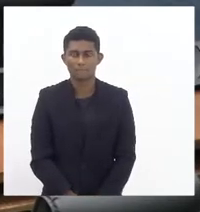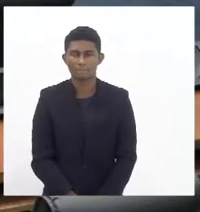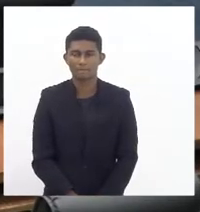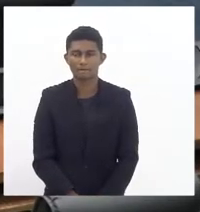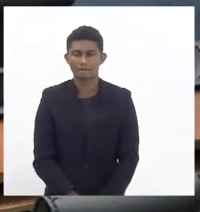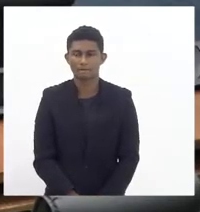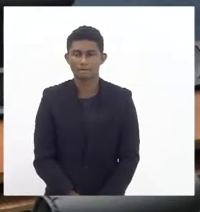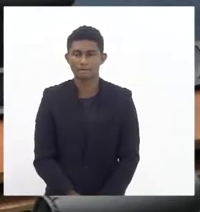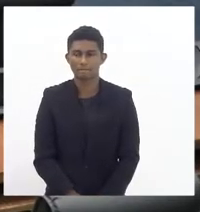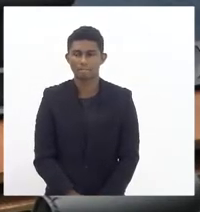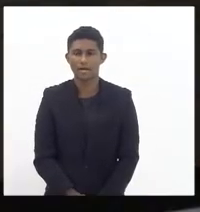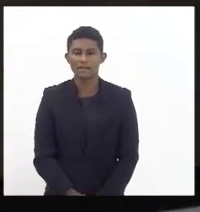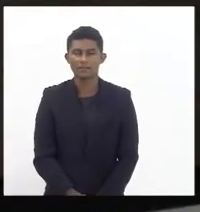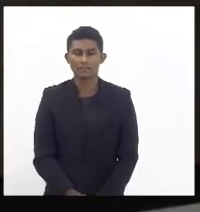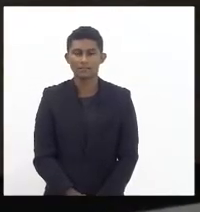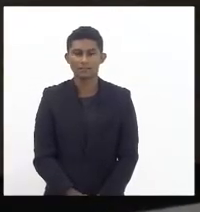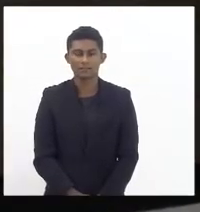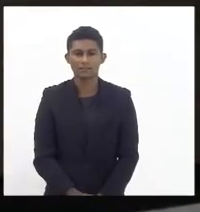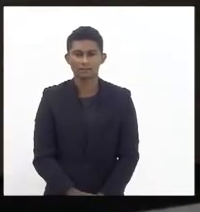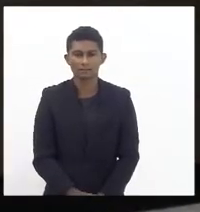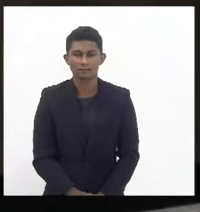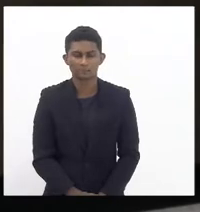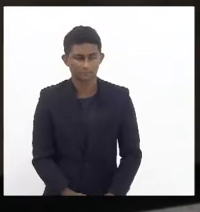o senhor presidente a